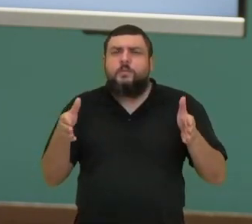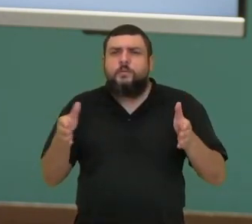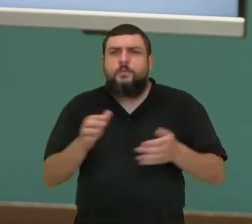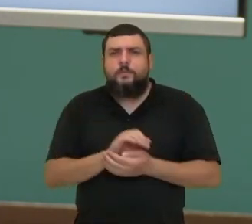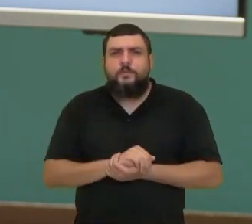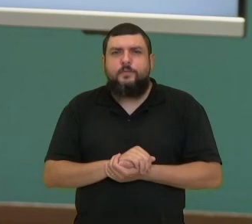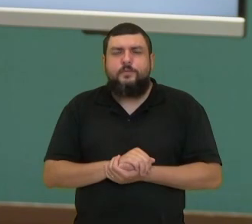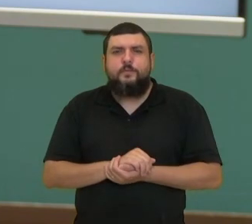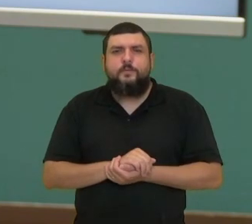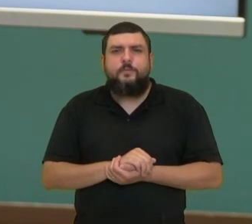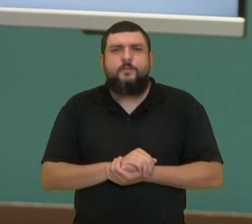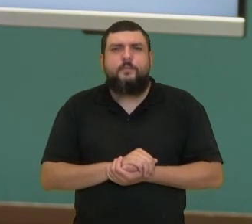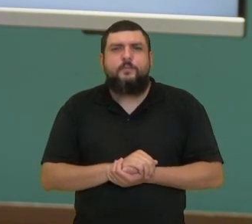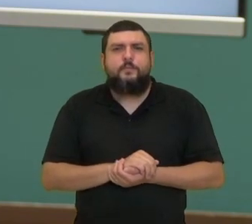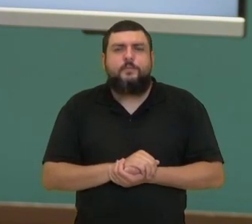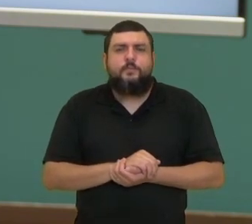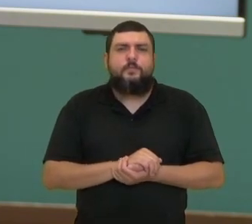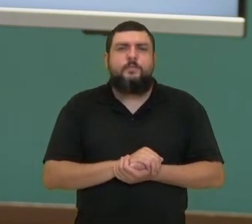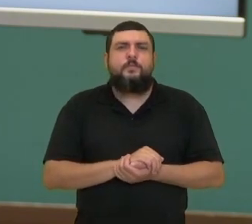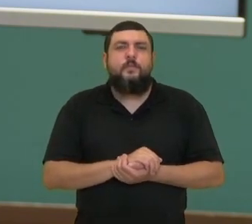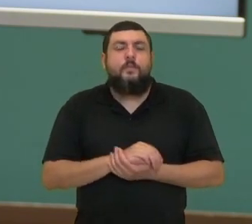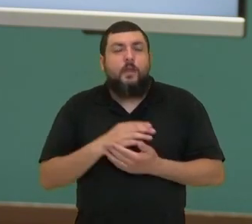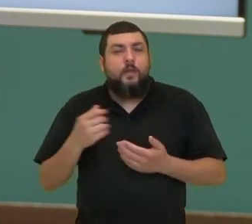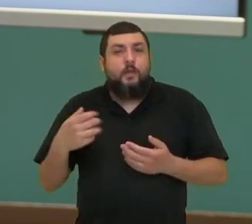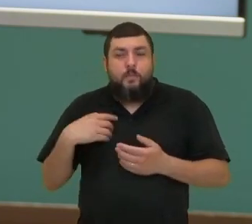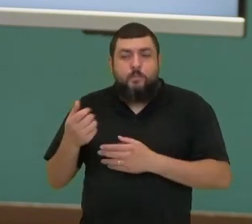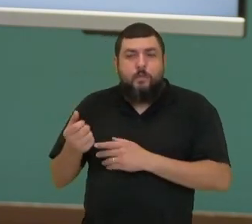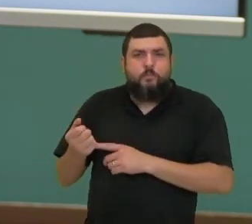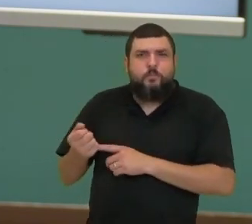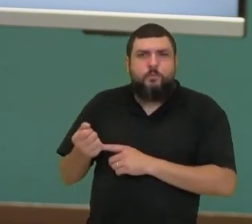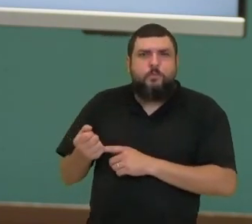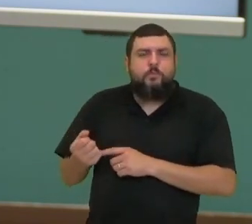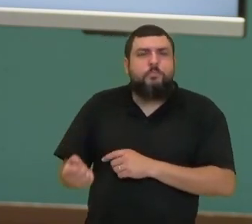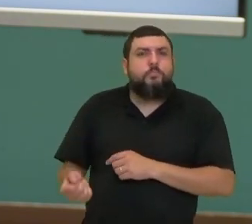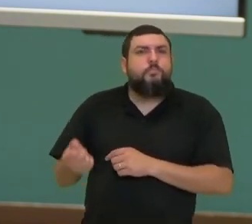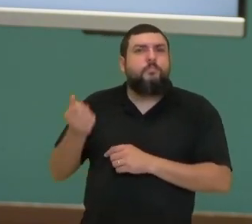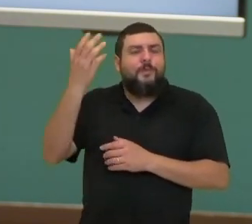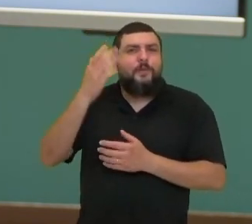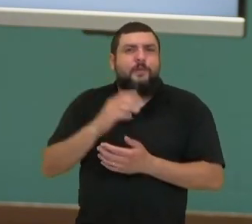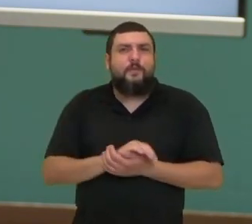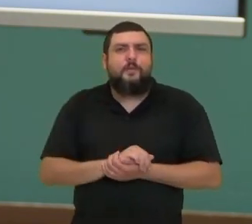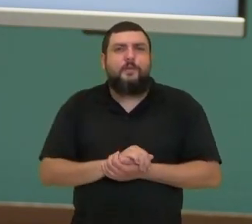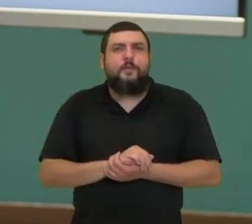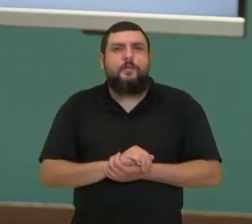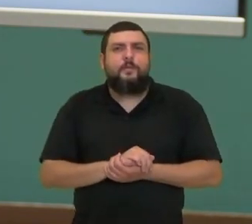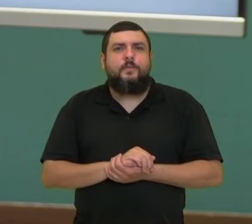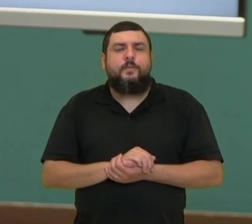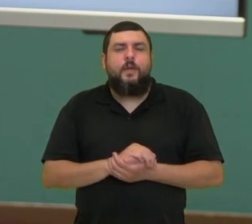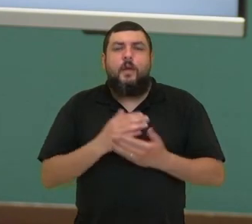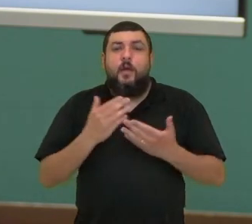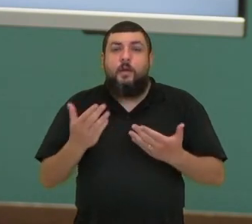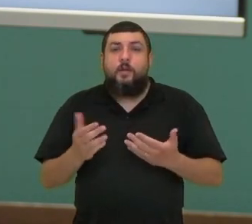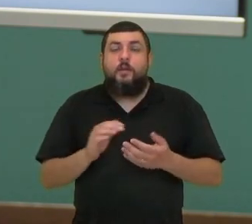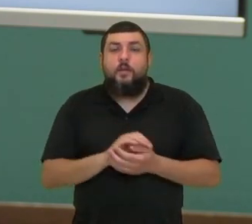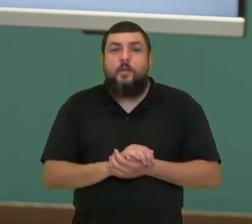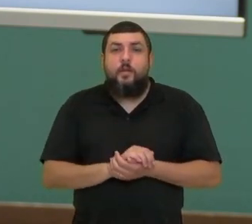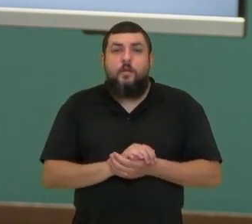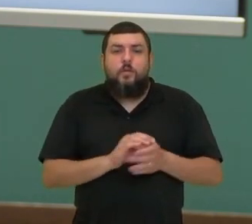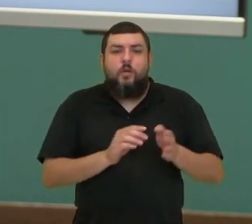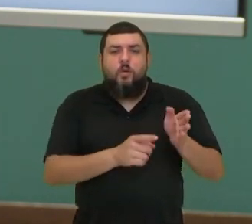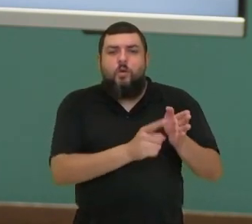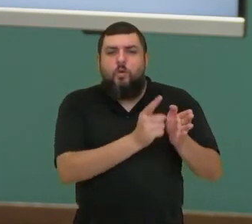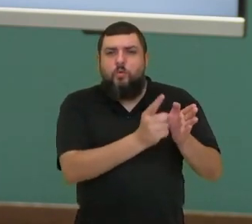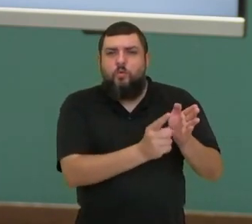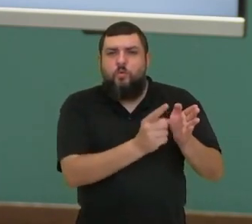resultados possíveis de um dado de experimento aleatório. Então, como o 5 faz parte desse